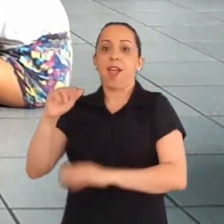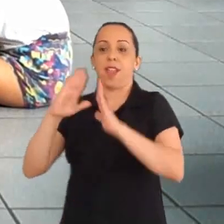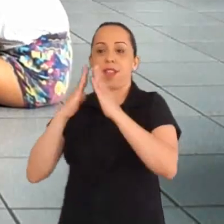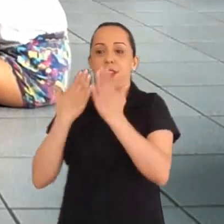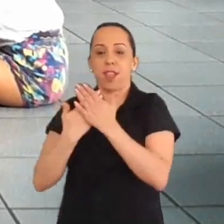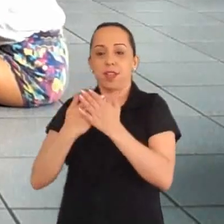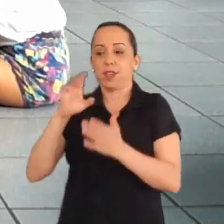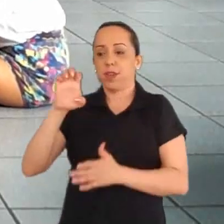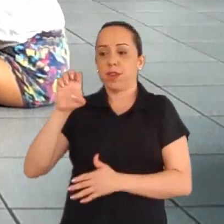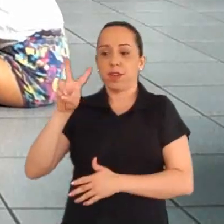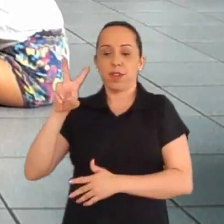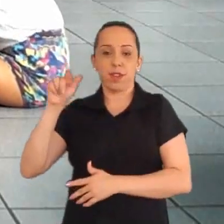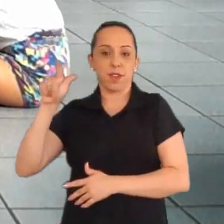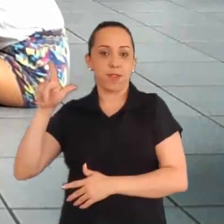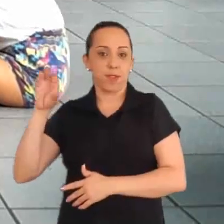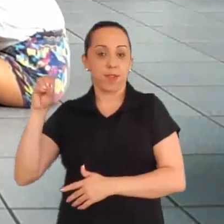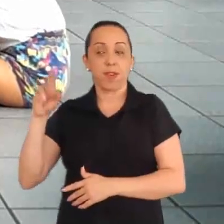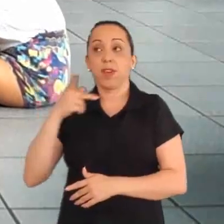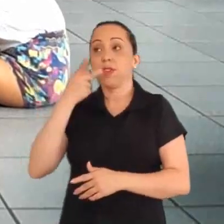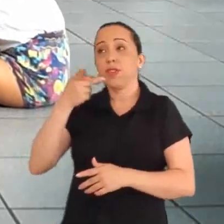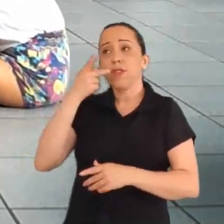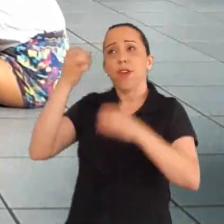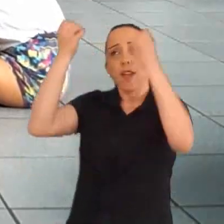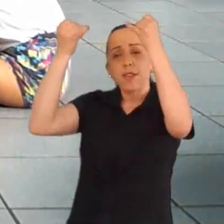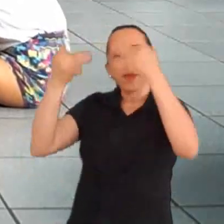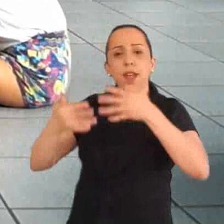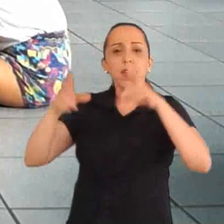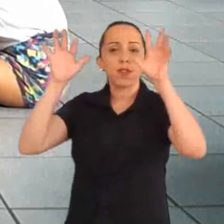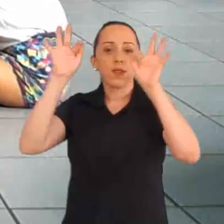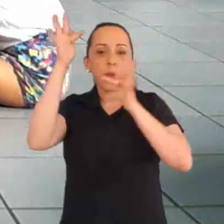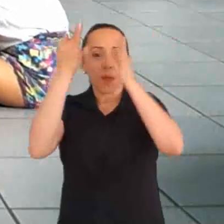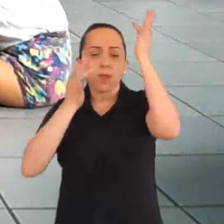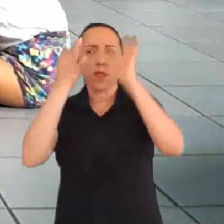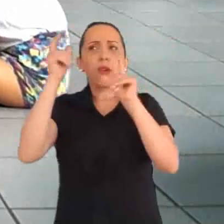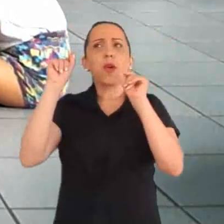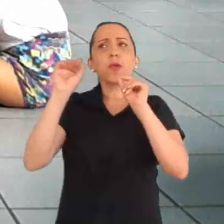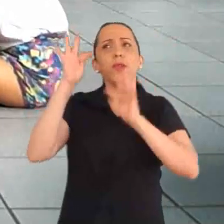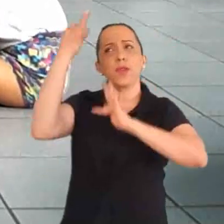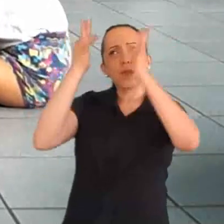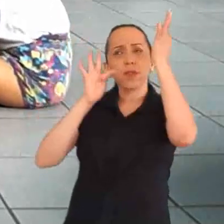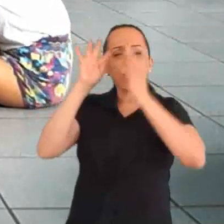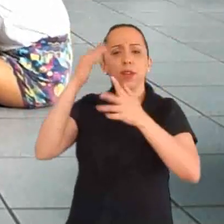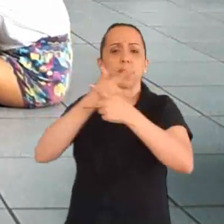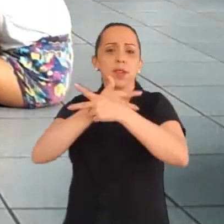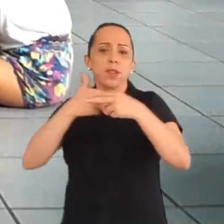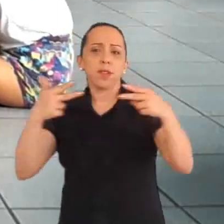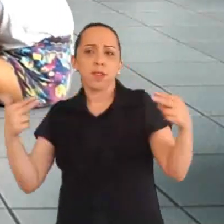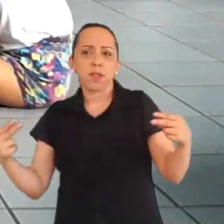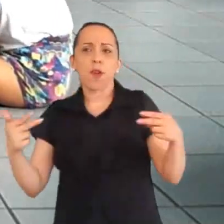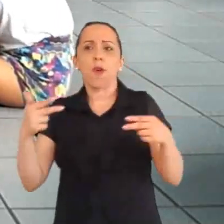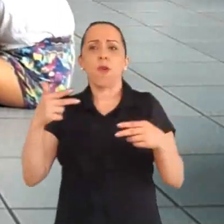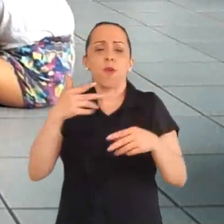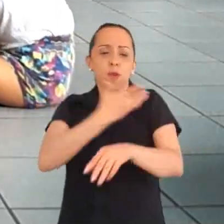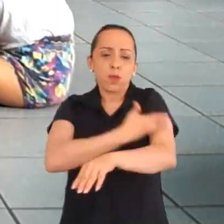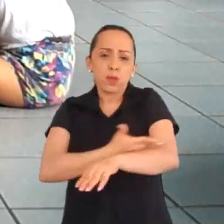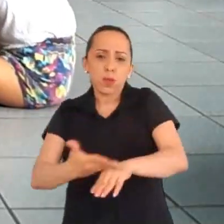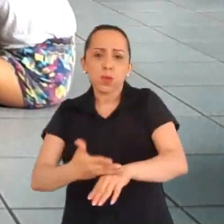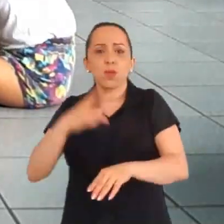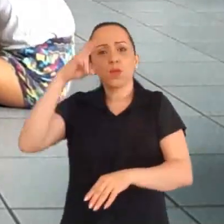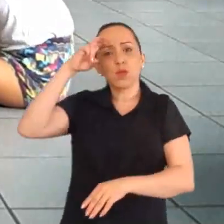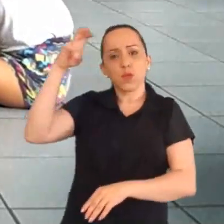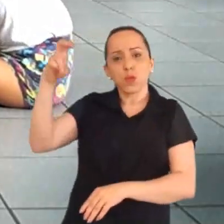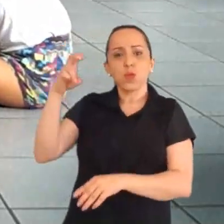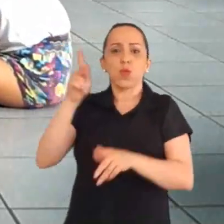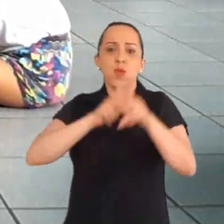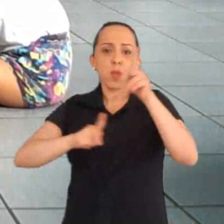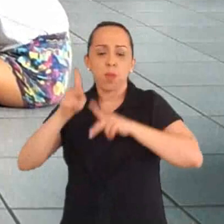sobre folclore. Bom, o que é o folclore? Folclore são os costumes, as tradições de um povo, que são passadas de